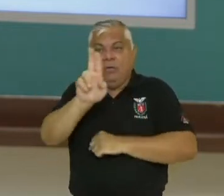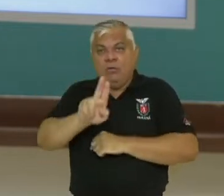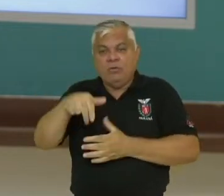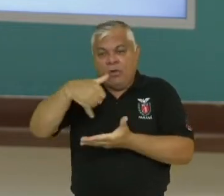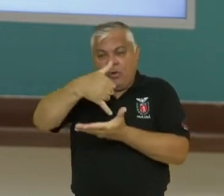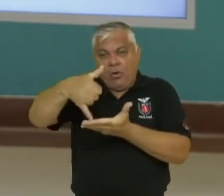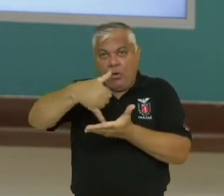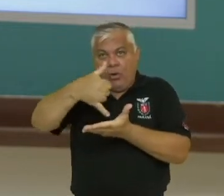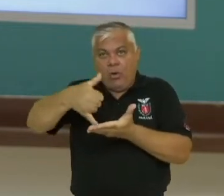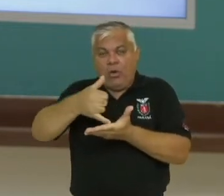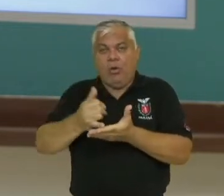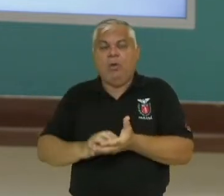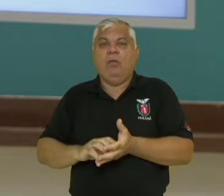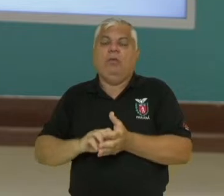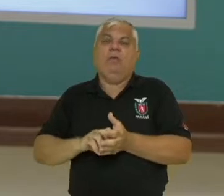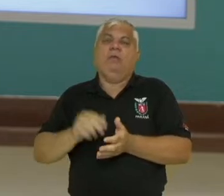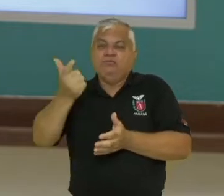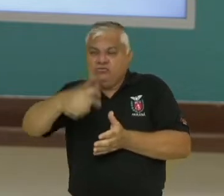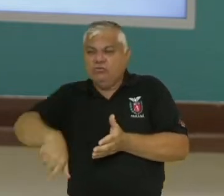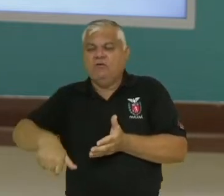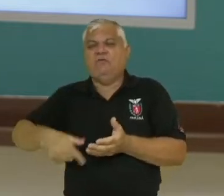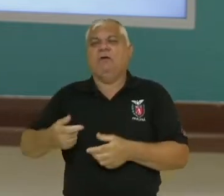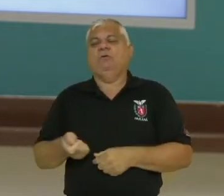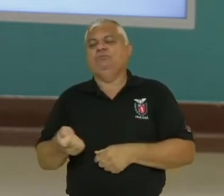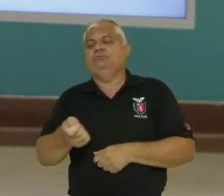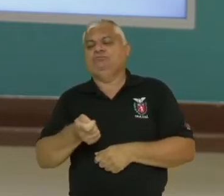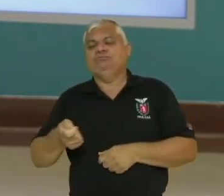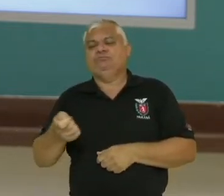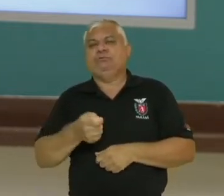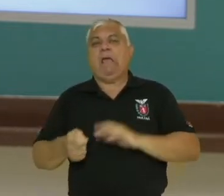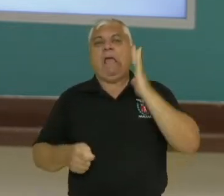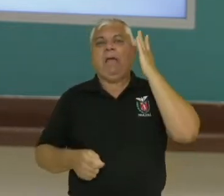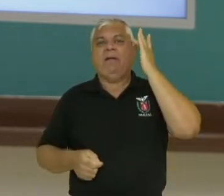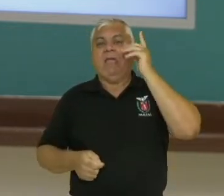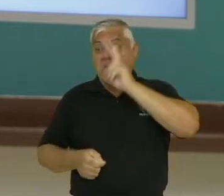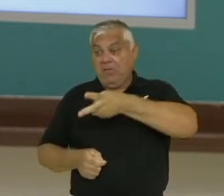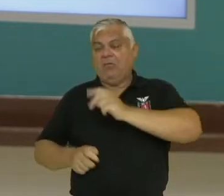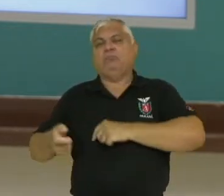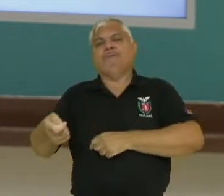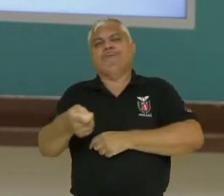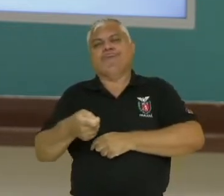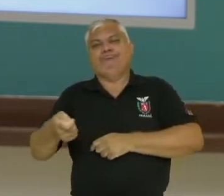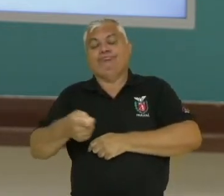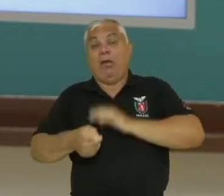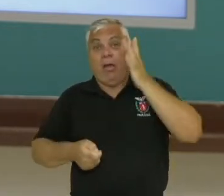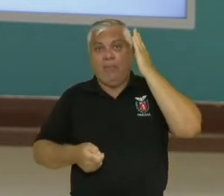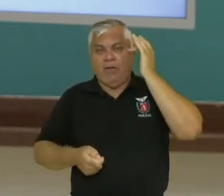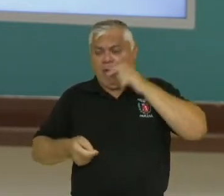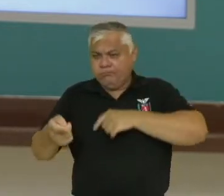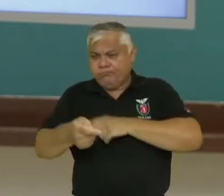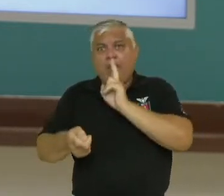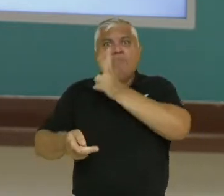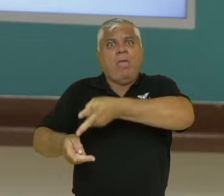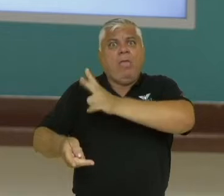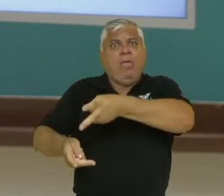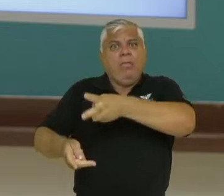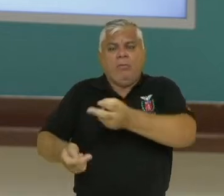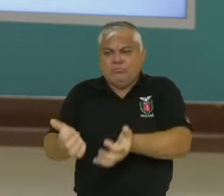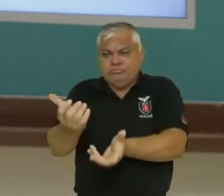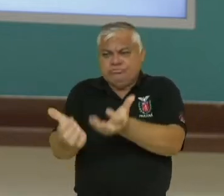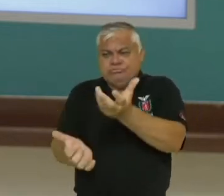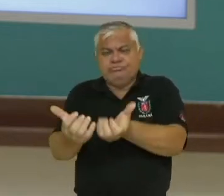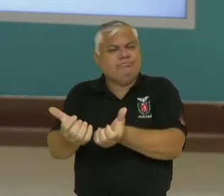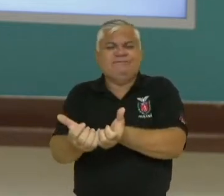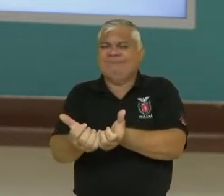gordura saturada, quando nós fritamos o alimento, nós utilizamos esse óleo e nós esquentamos,